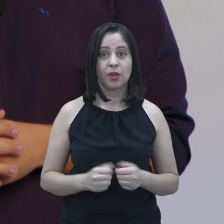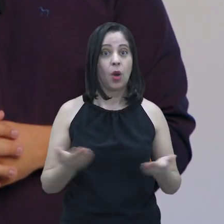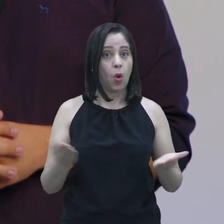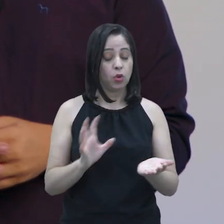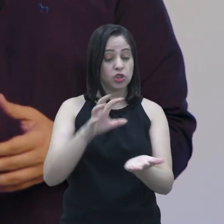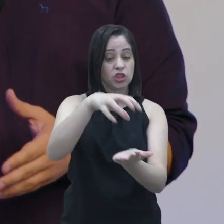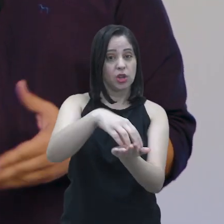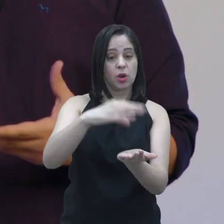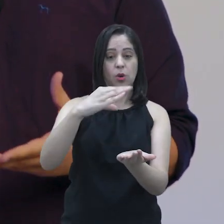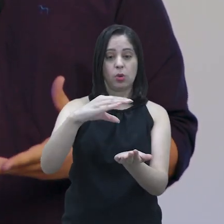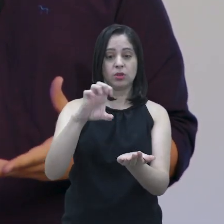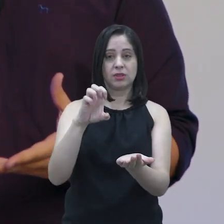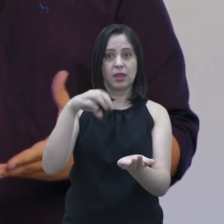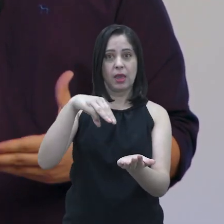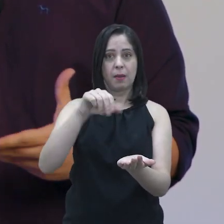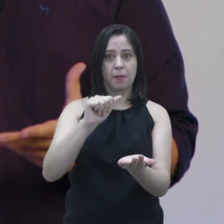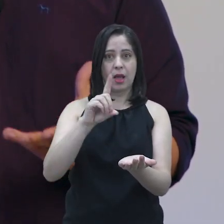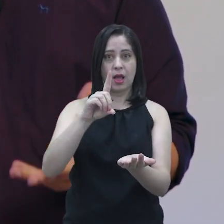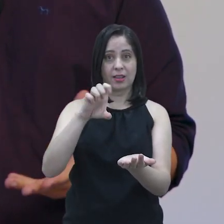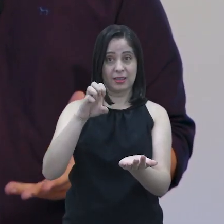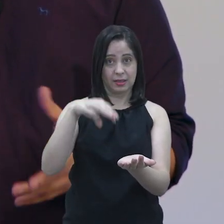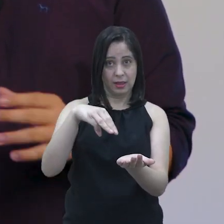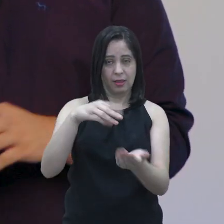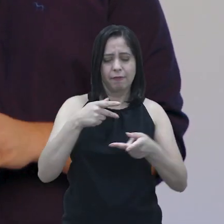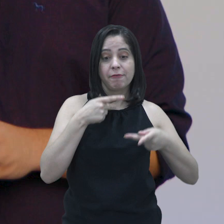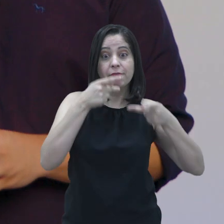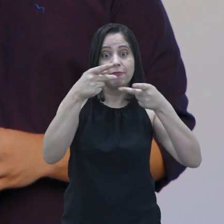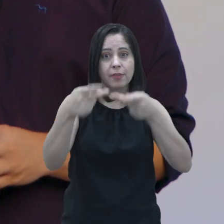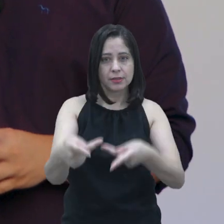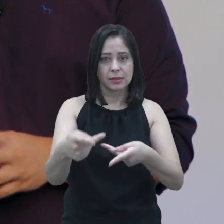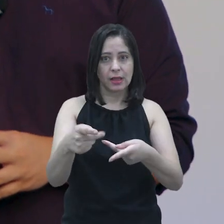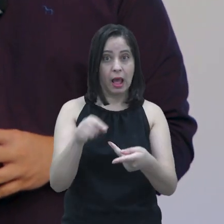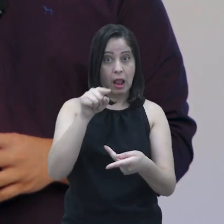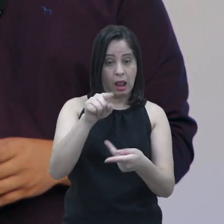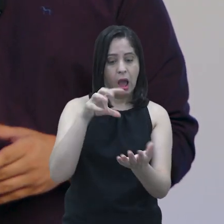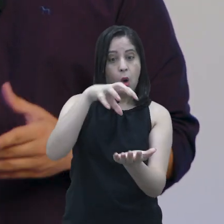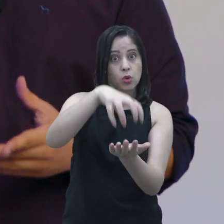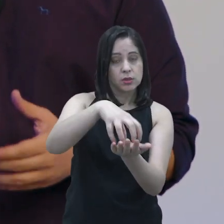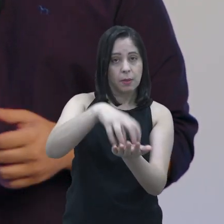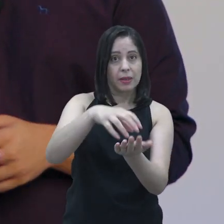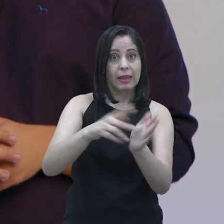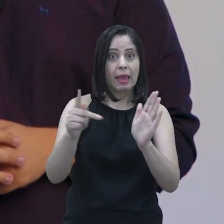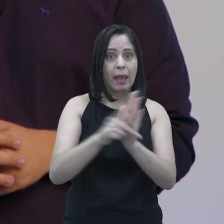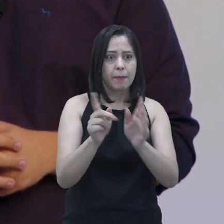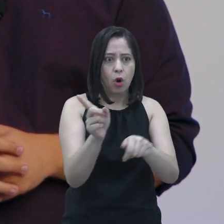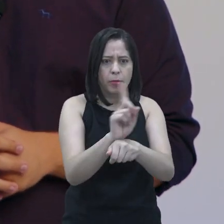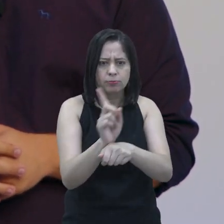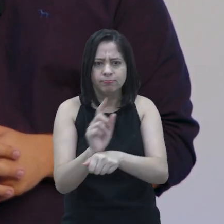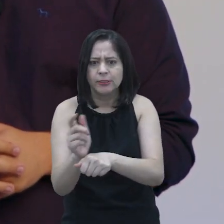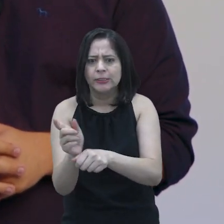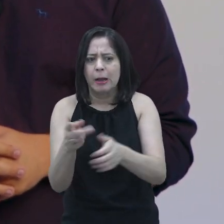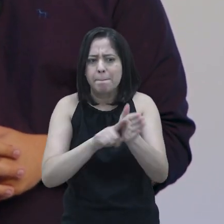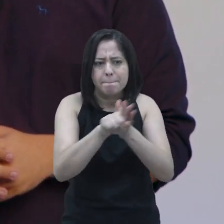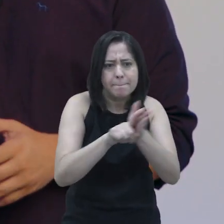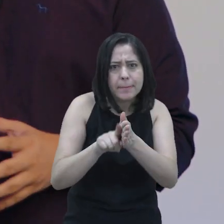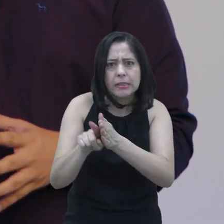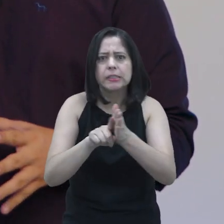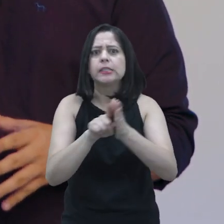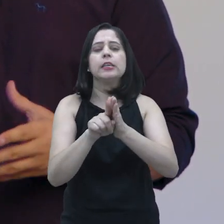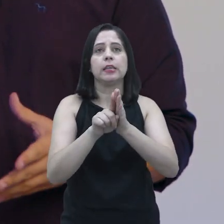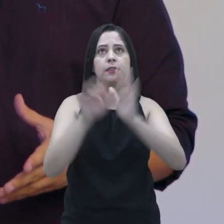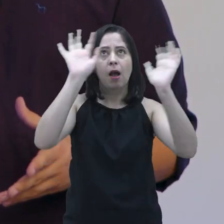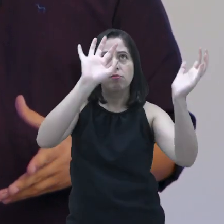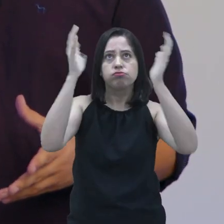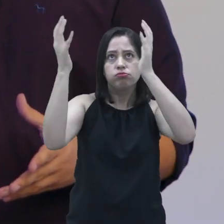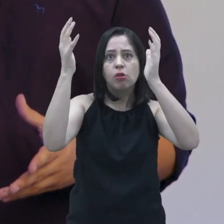Municipal. Hoje vamos juntos visitar o CEMADEM, o Centro de Monitoramento e Alertas de Desastres Naturais. Sabia